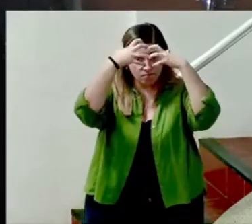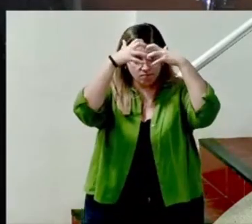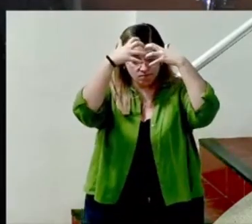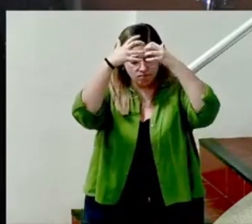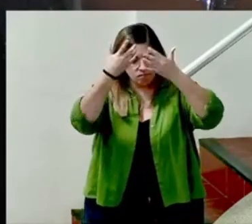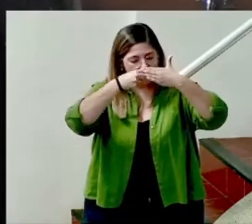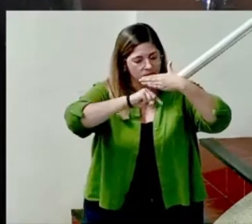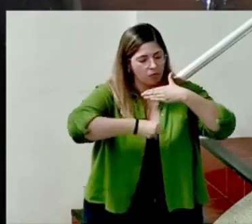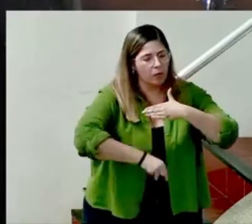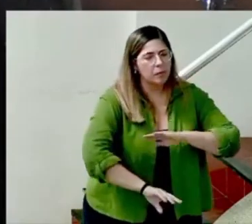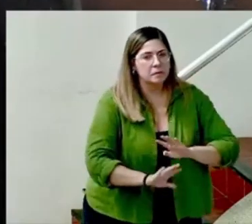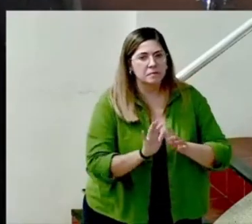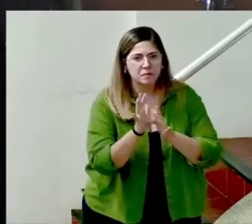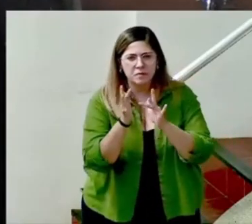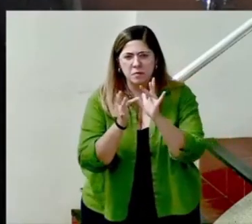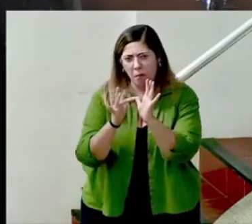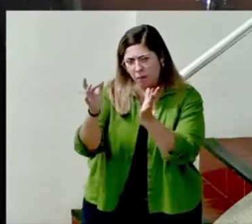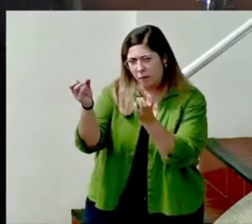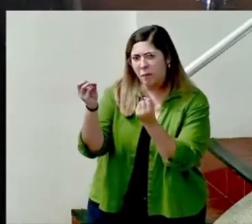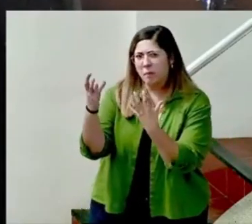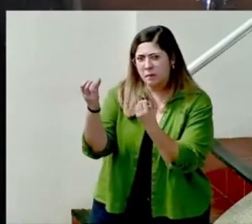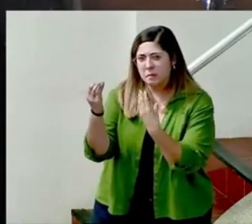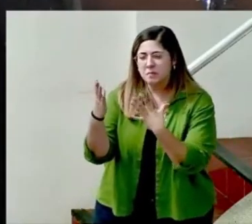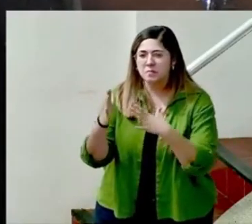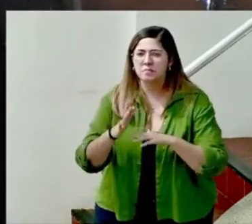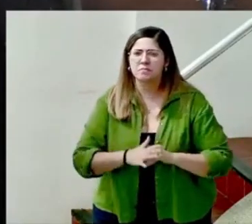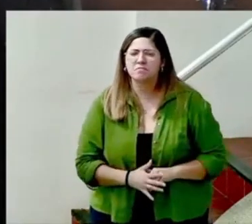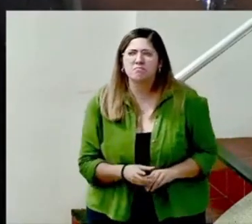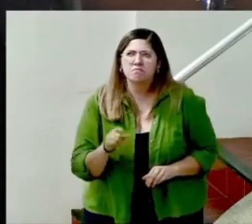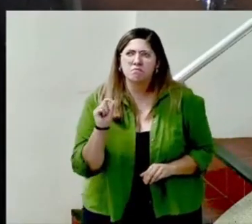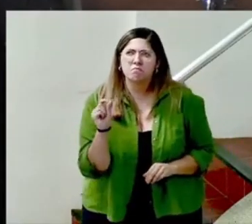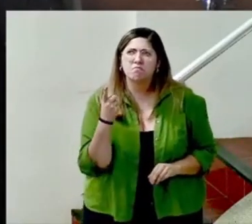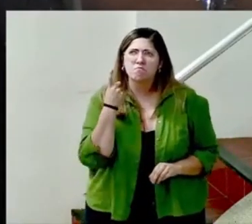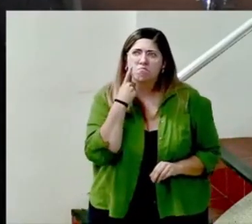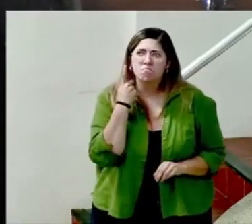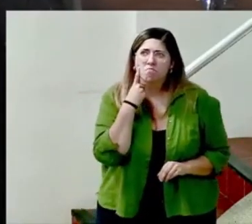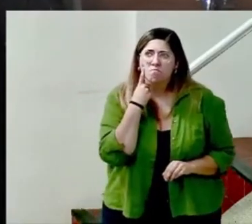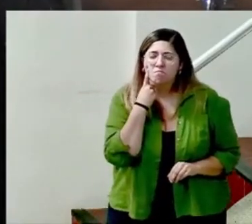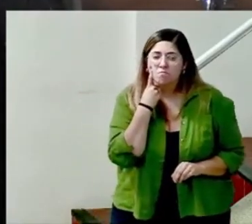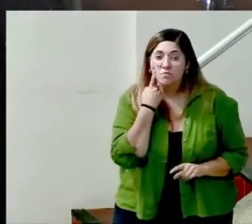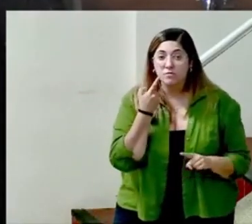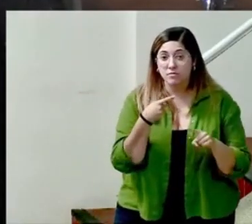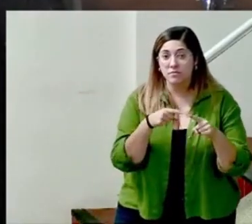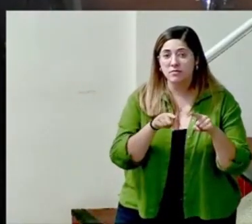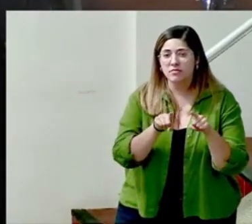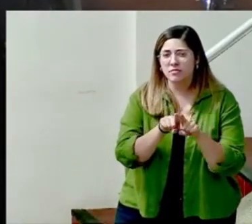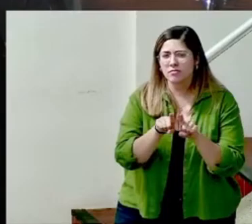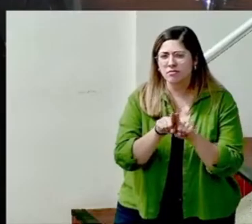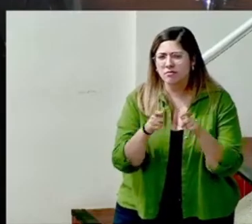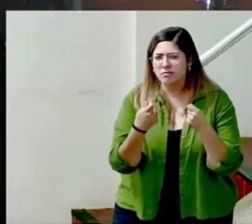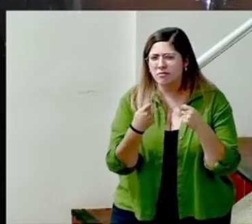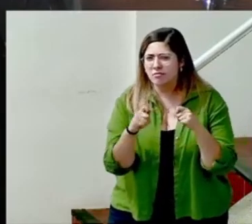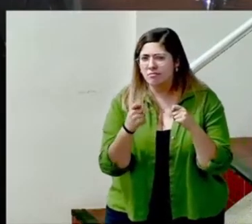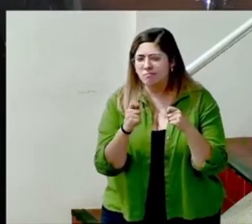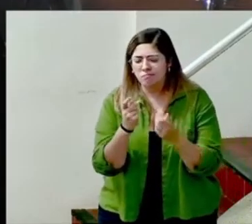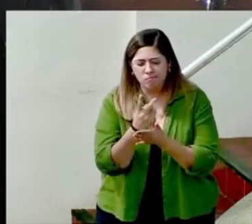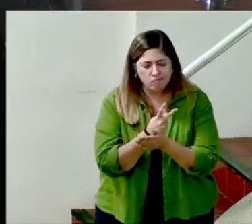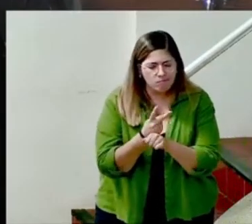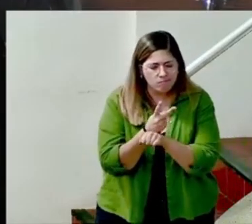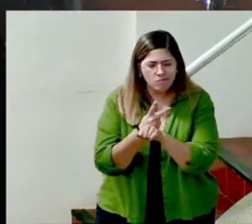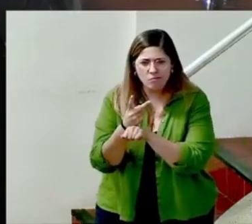que Cristo está querendo dizer com isso. Portanto, precisamos cavar no Antigo